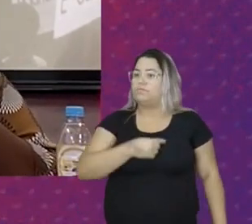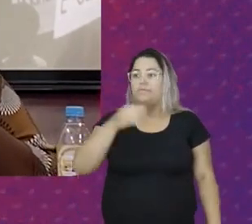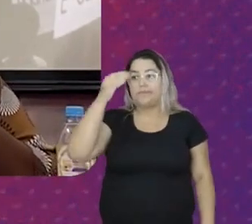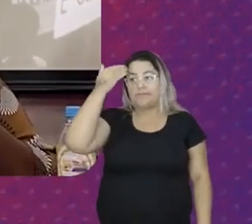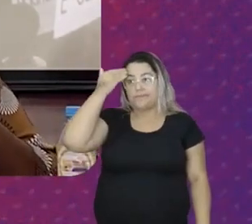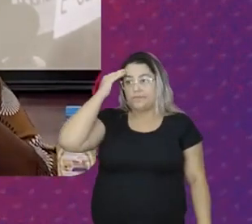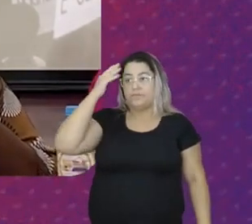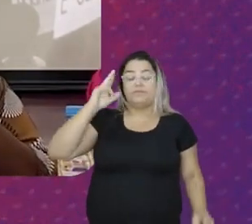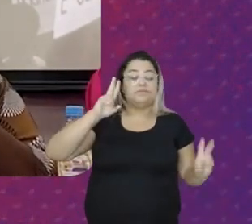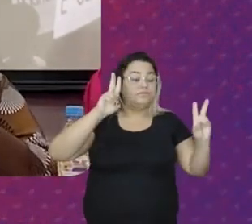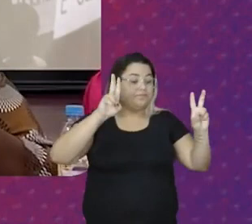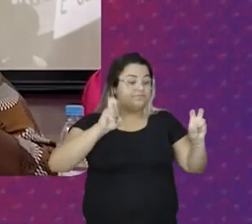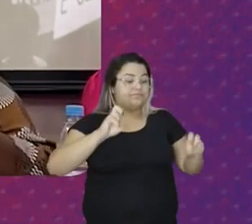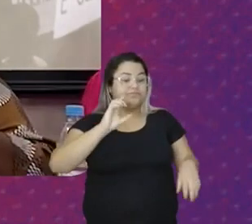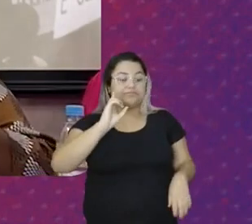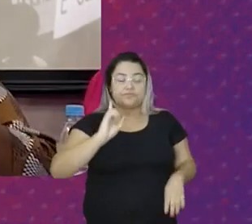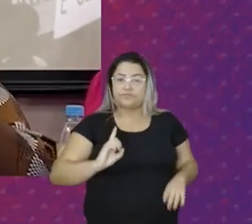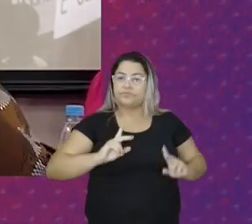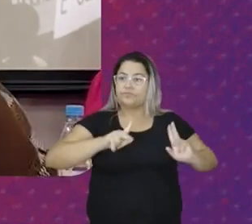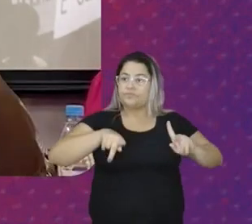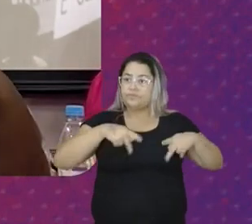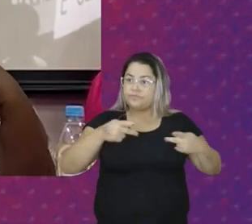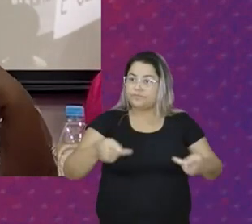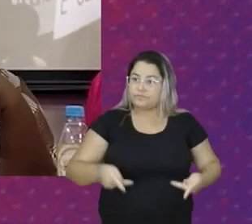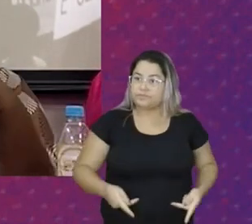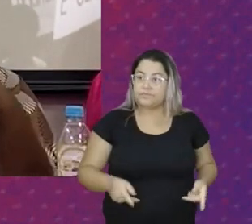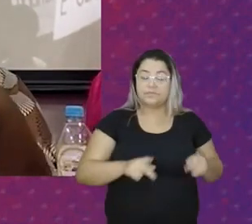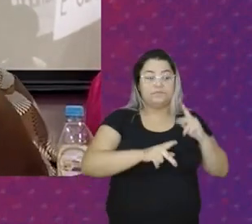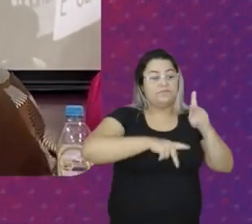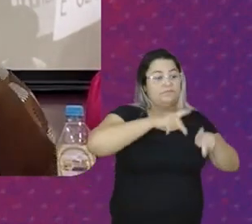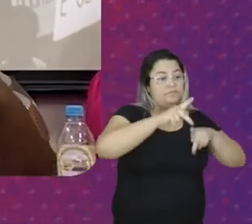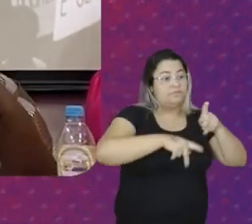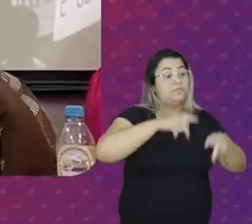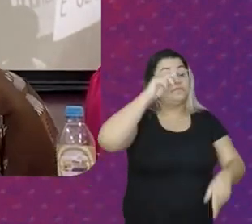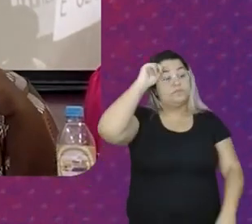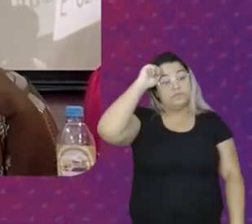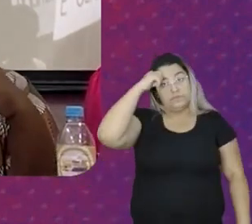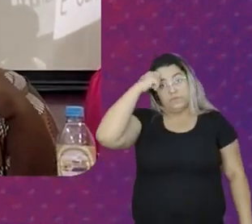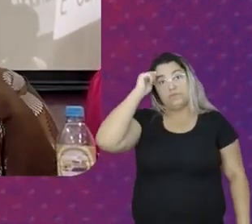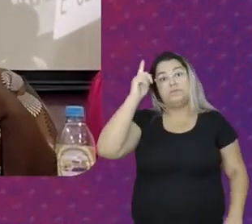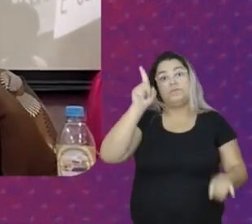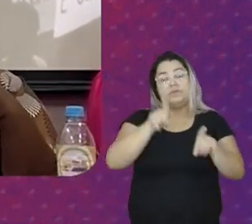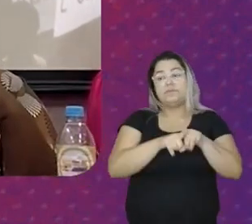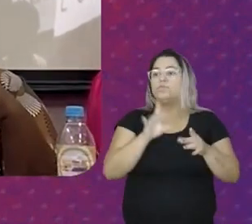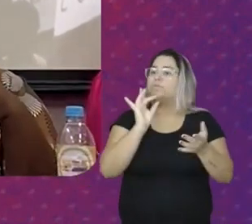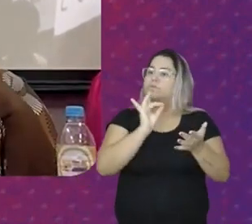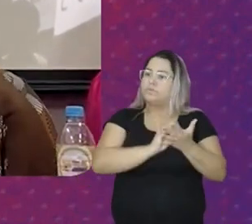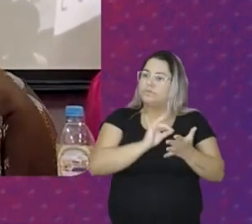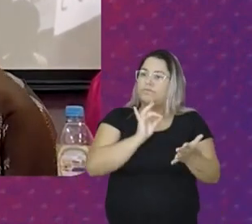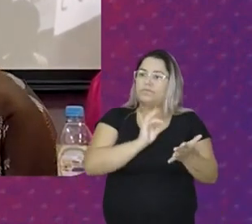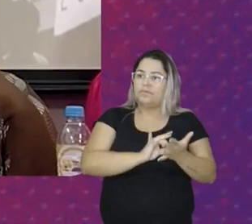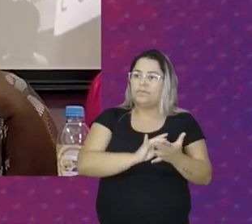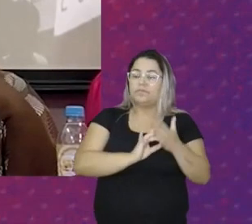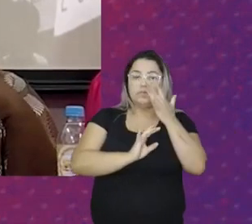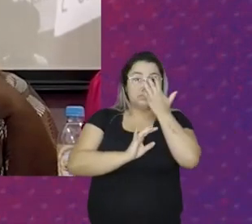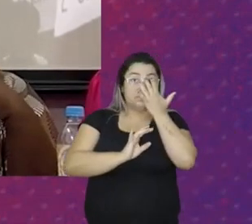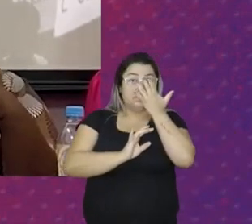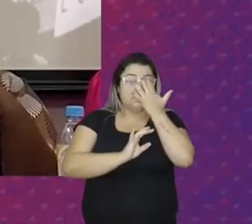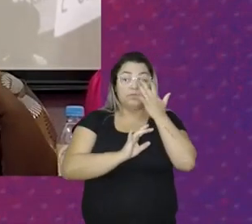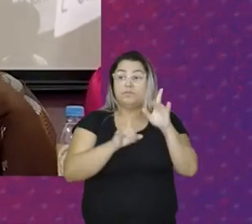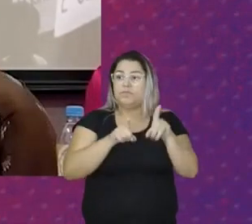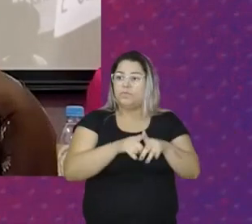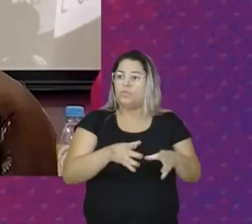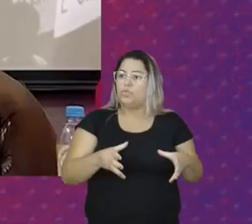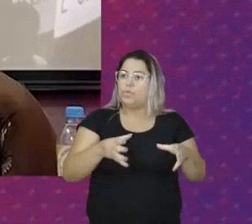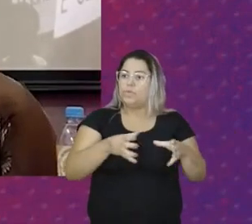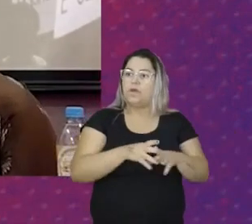compreensão sobre os direitos humanos, sobre o direito da população negra, o que, na verdade, acaba por abarcar o direito do conjunto